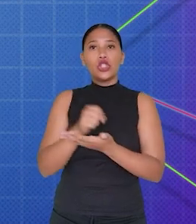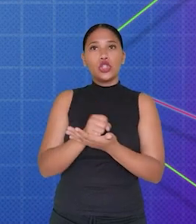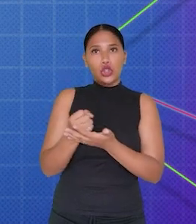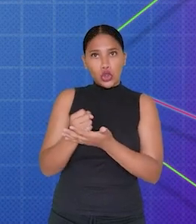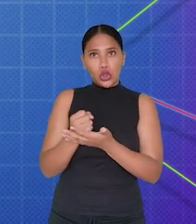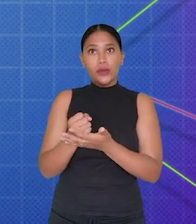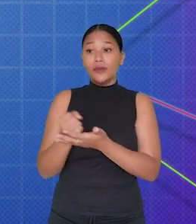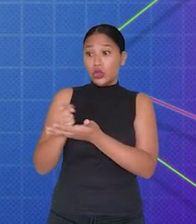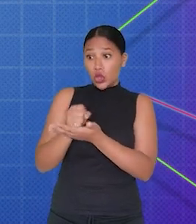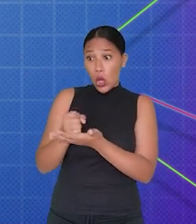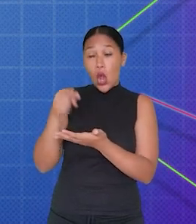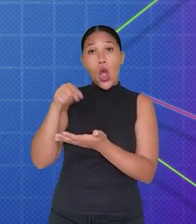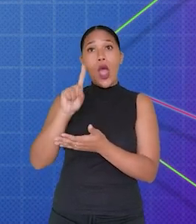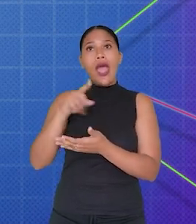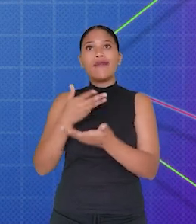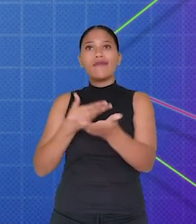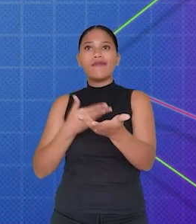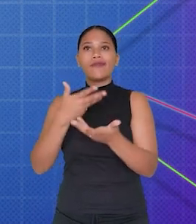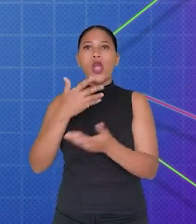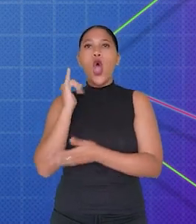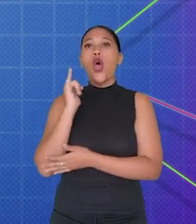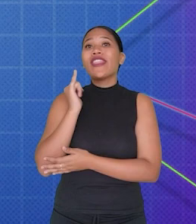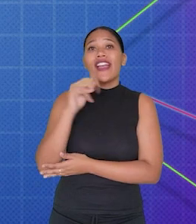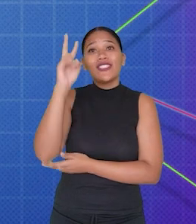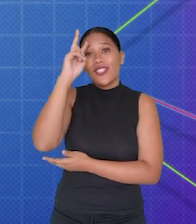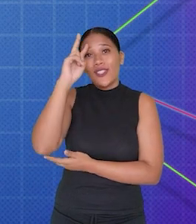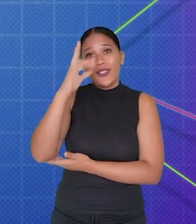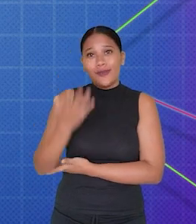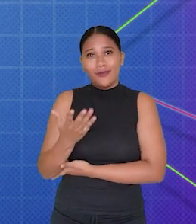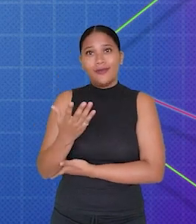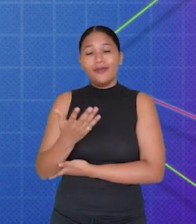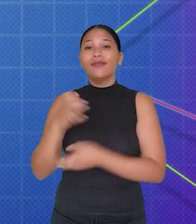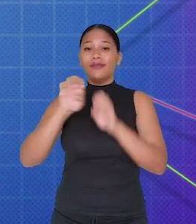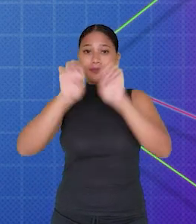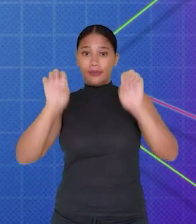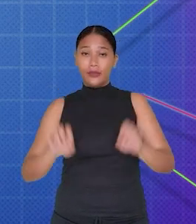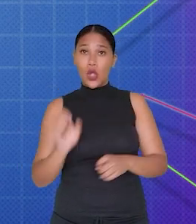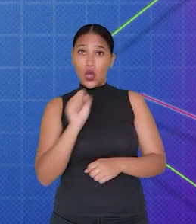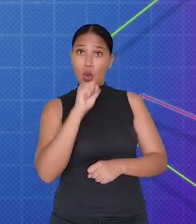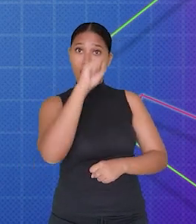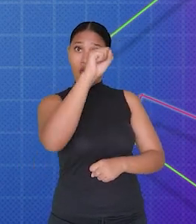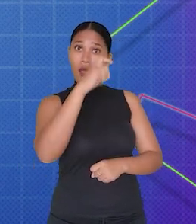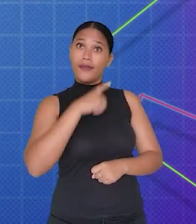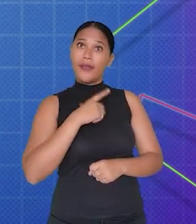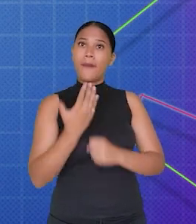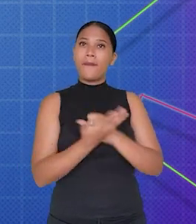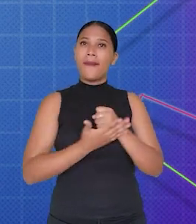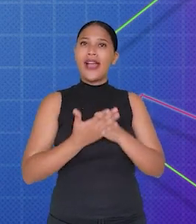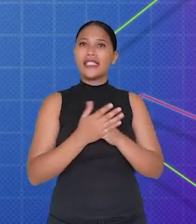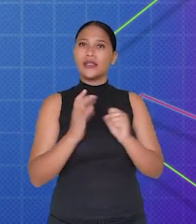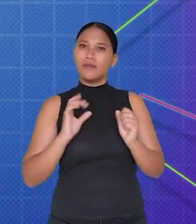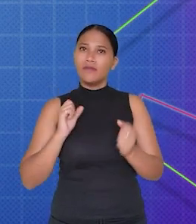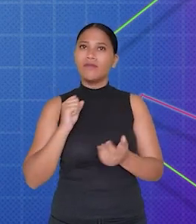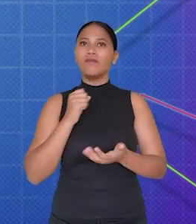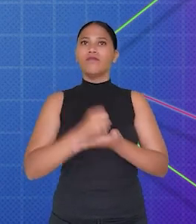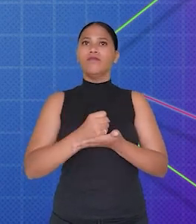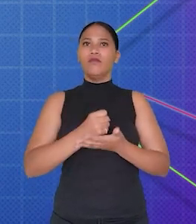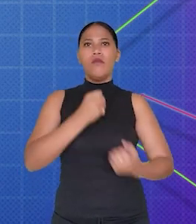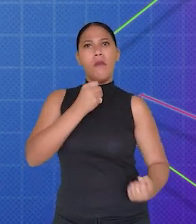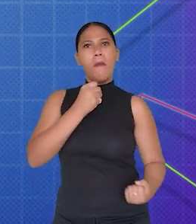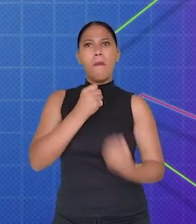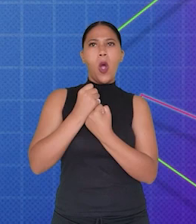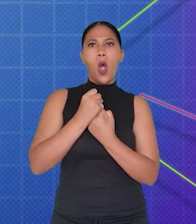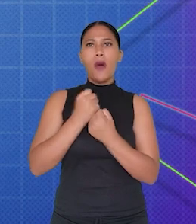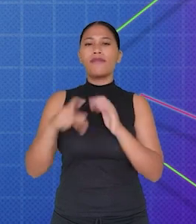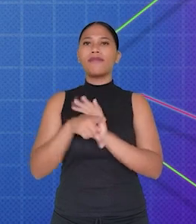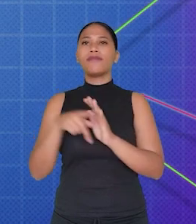de jogos. Os jogos são uma forma interativa de contar histórias, e a estrutura da jornada do herói fornece uma base sólida para criar uma